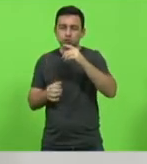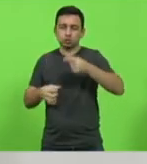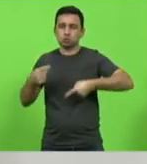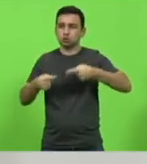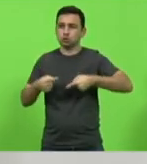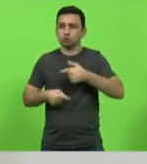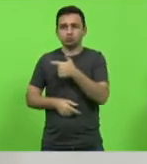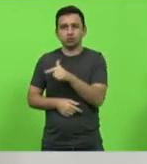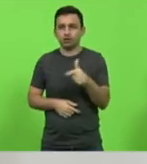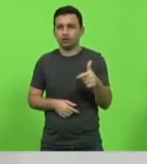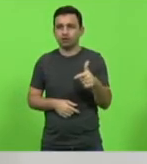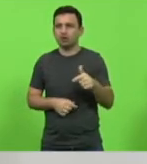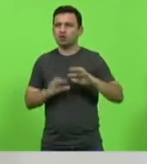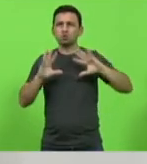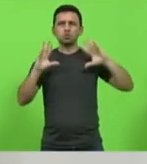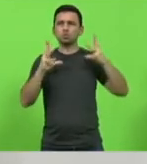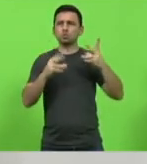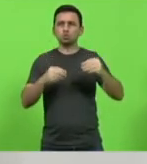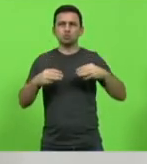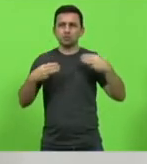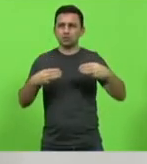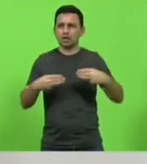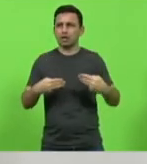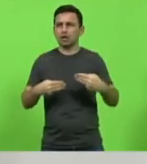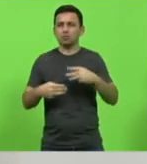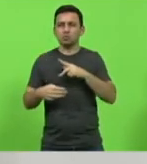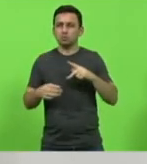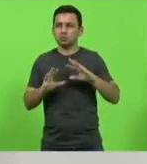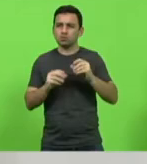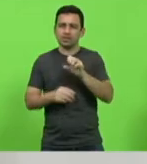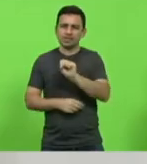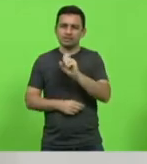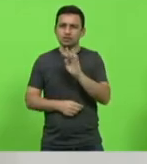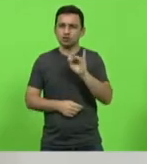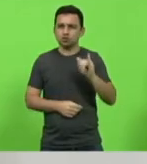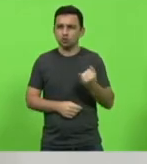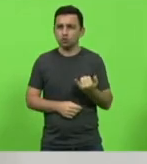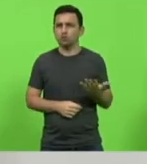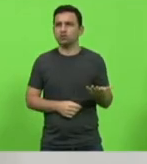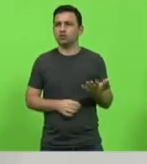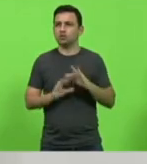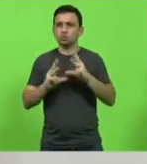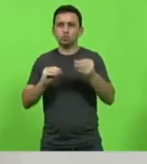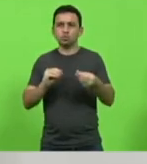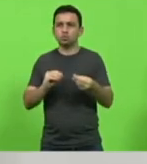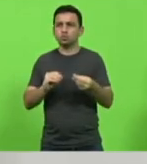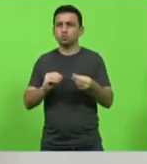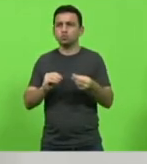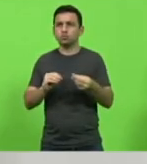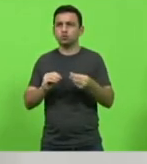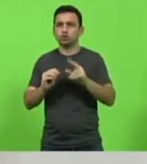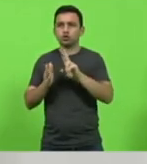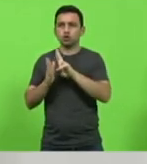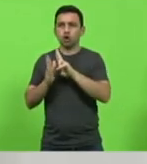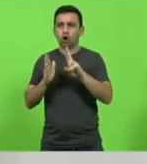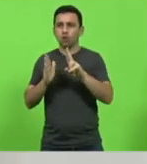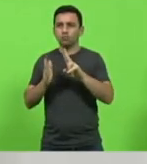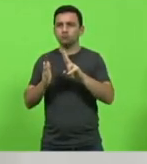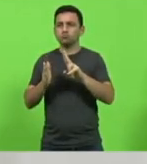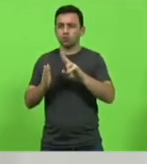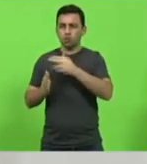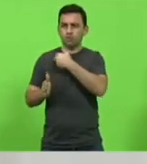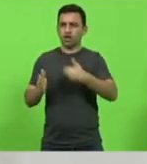Federal procuradoria geral e também o STJ retirando o nome do governador